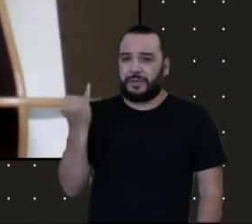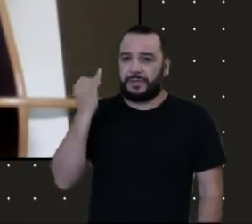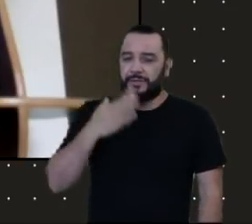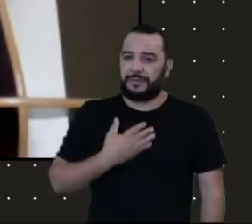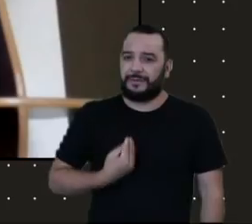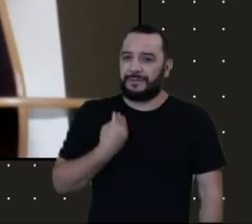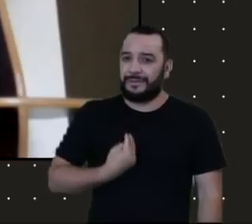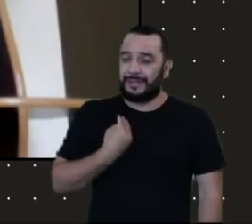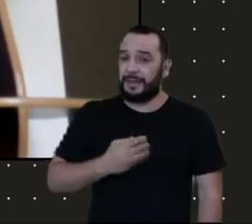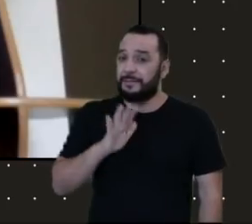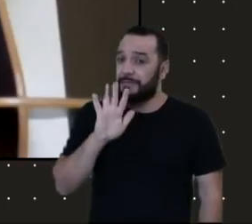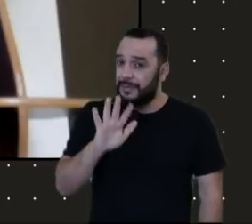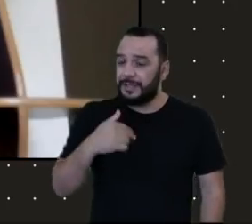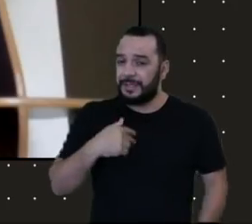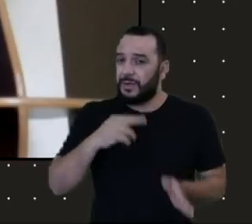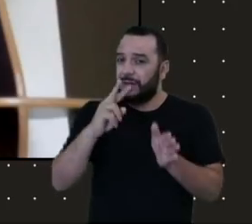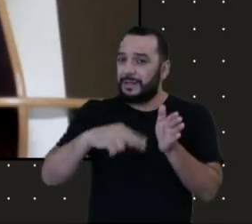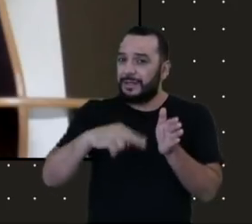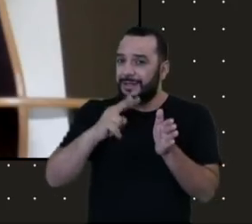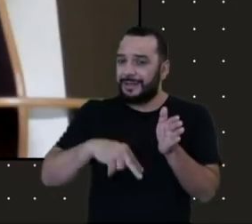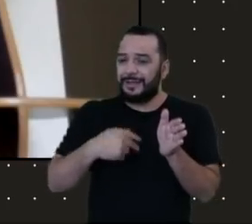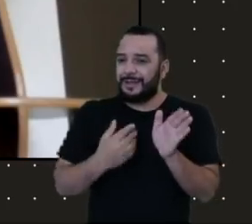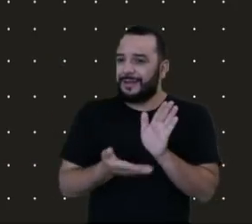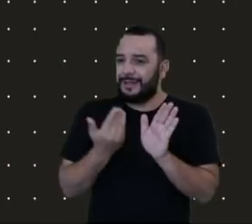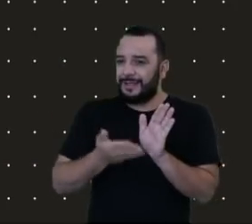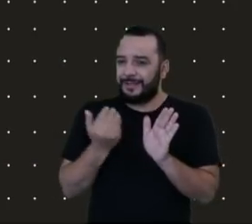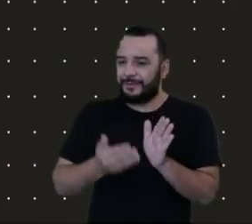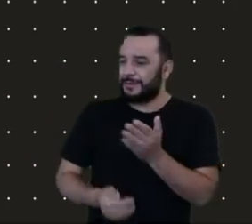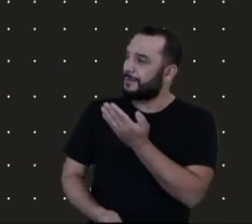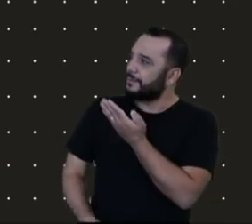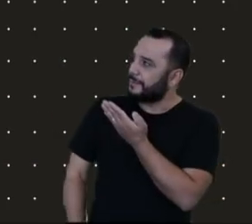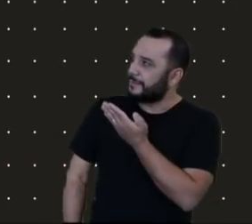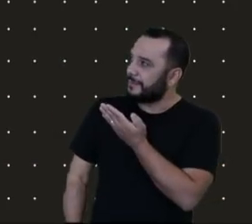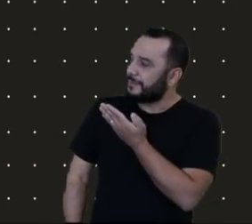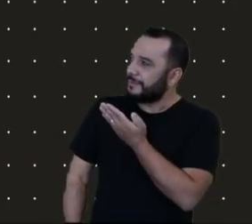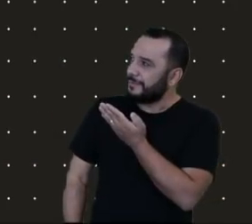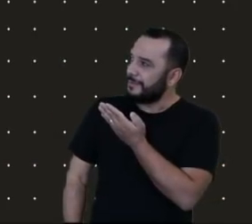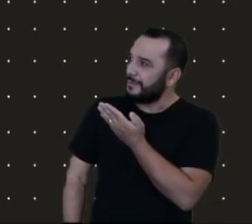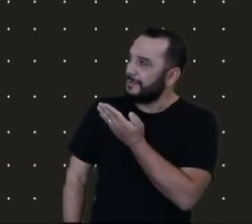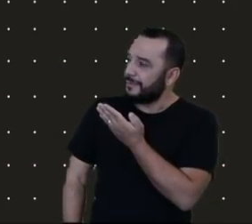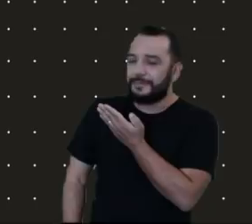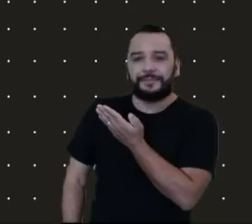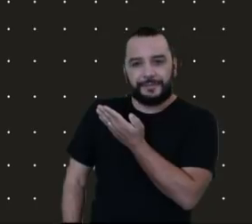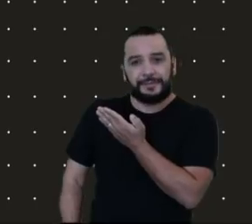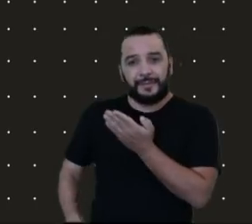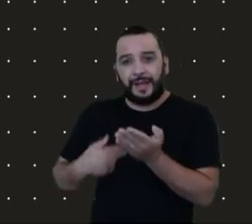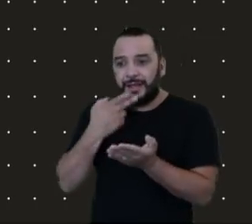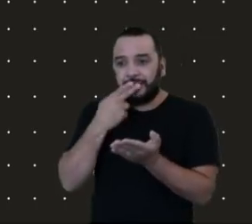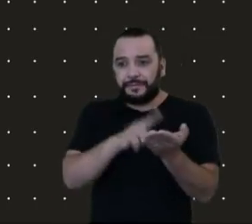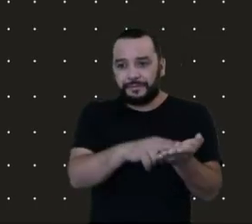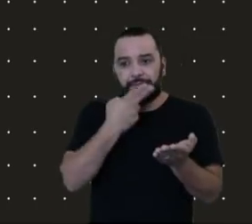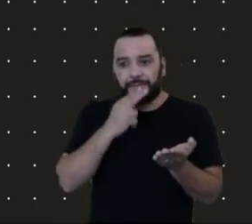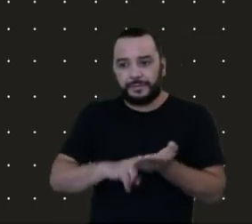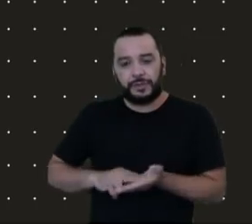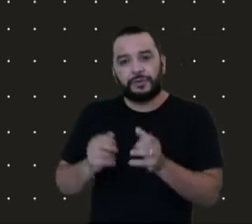nos palcos. Me levantarei forte e bela, como um cavalo novo!